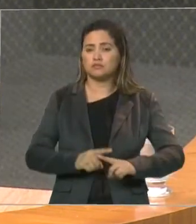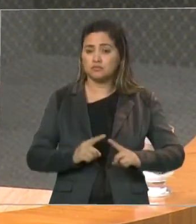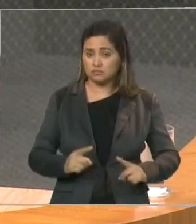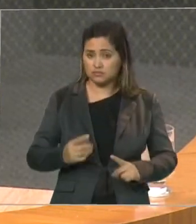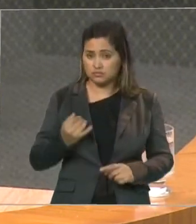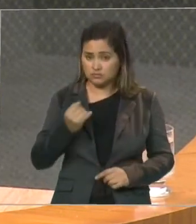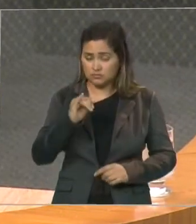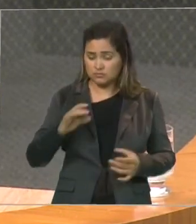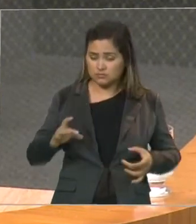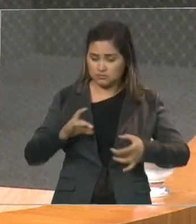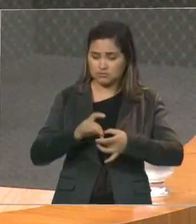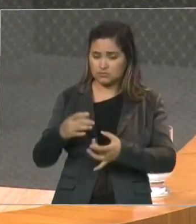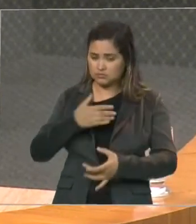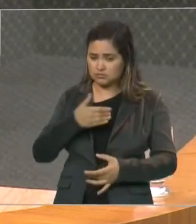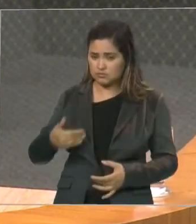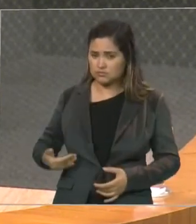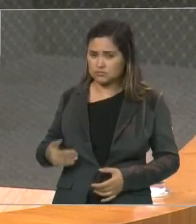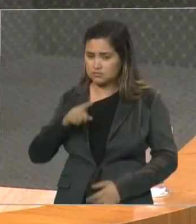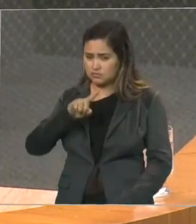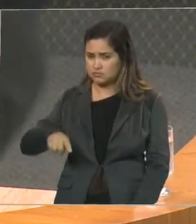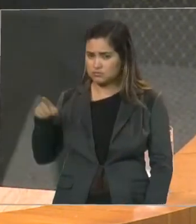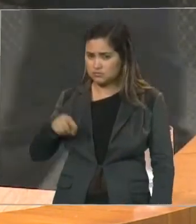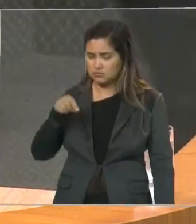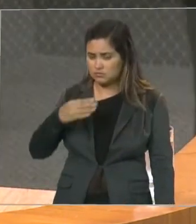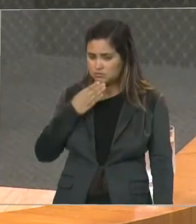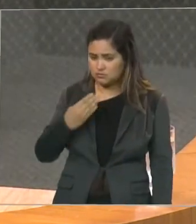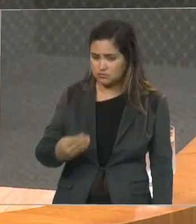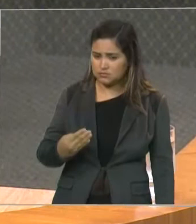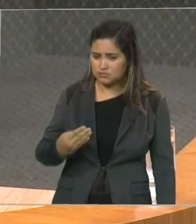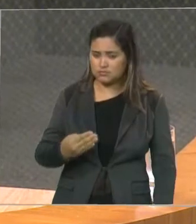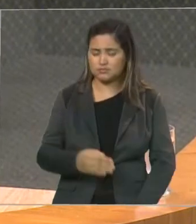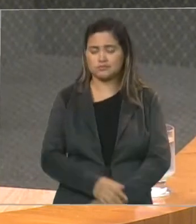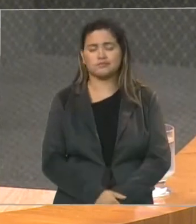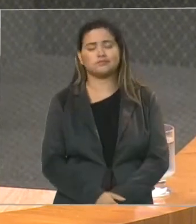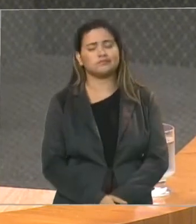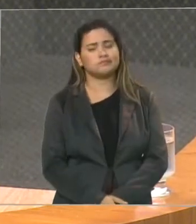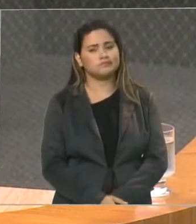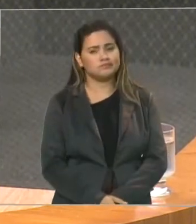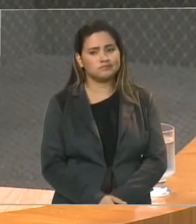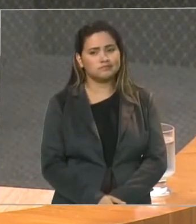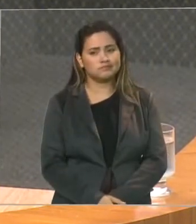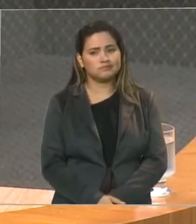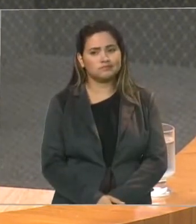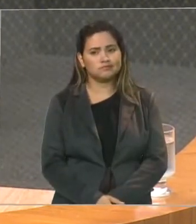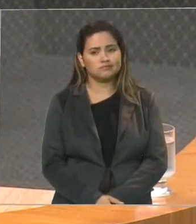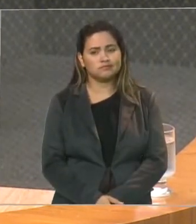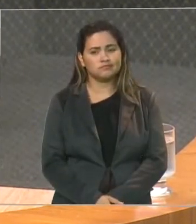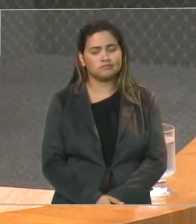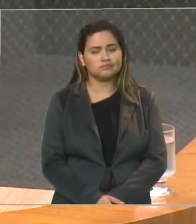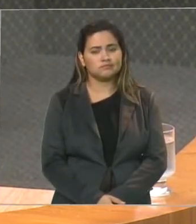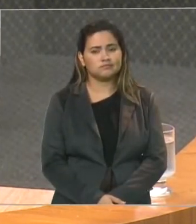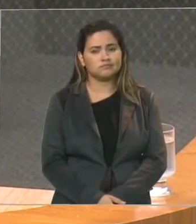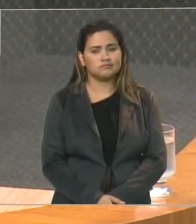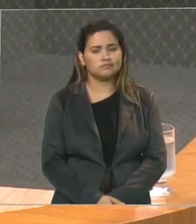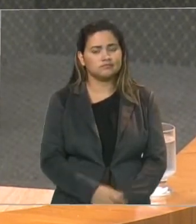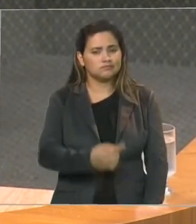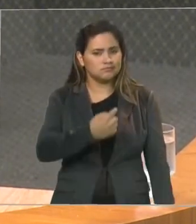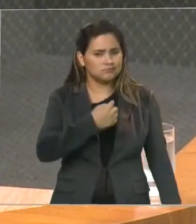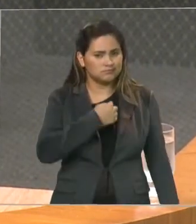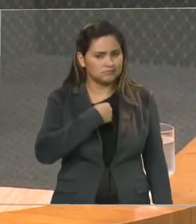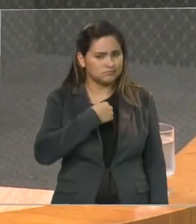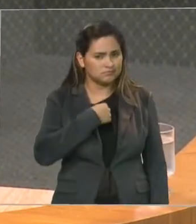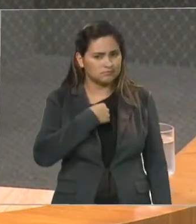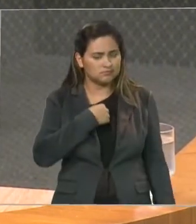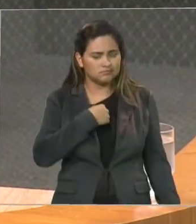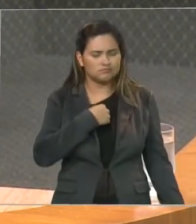governo rejeitar esse requerimento, senhoras e senhores deputados, aí não me peçam para ter outra